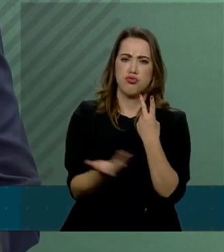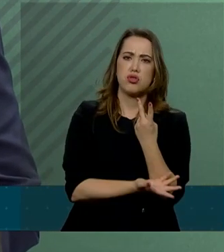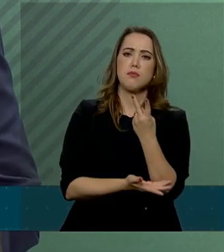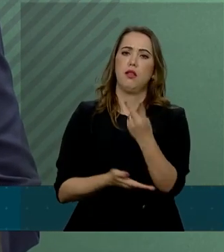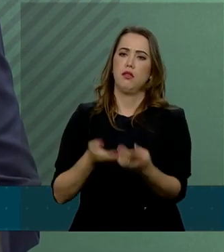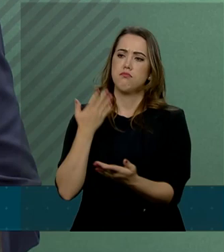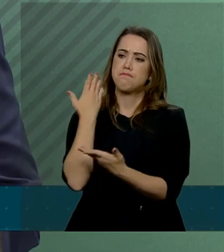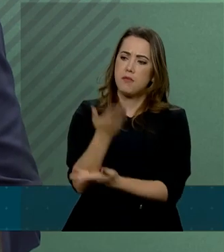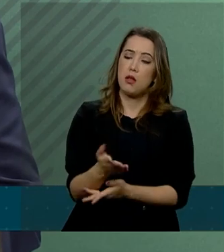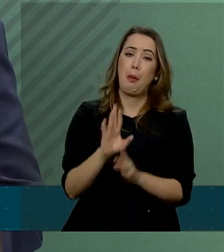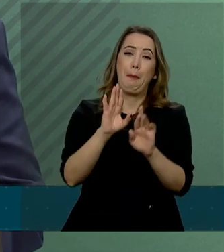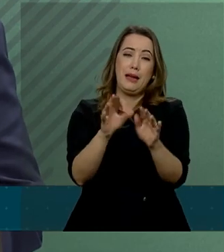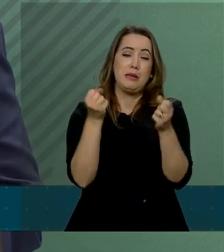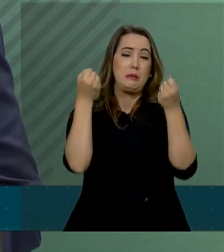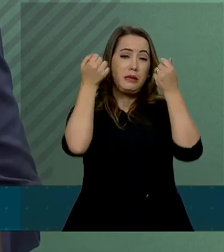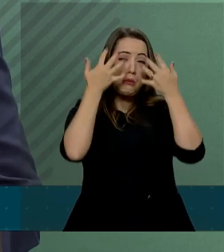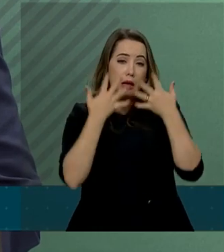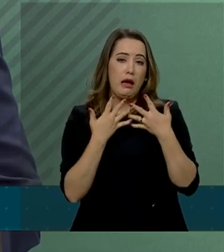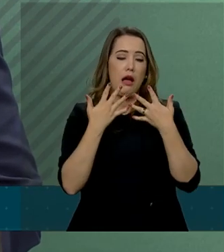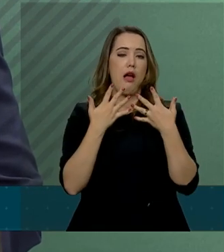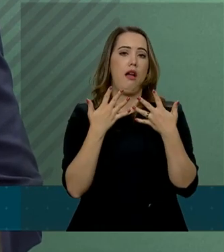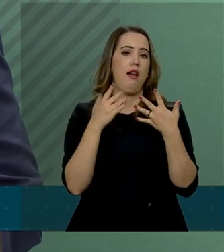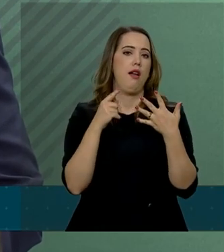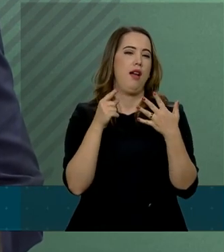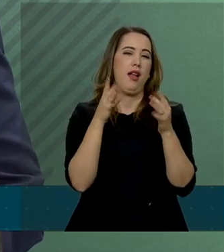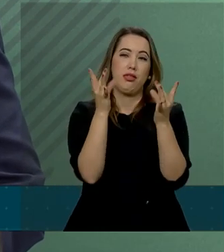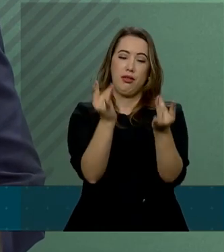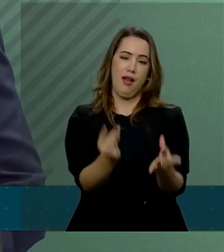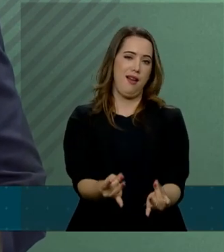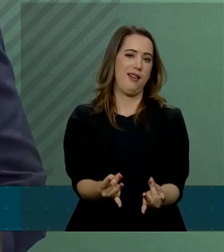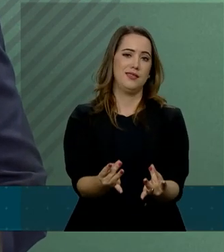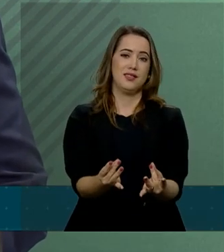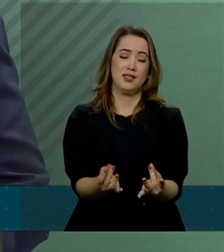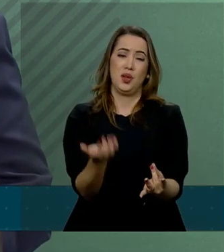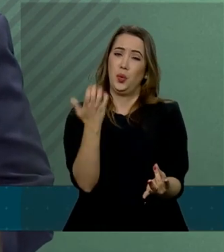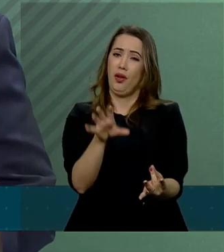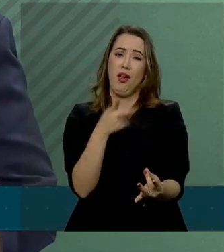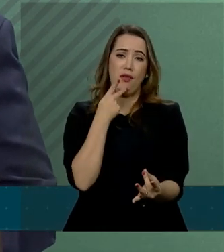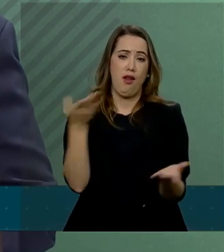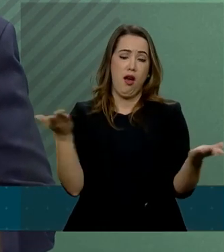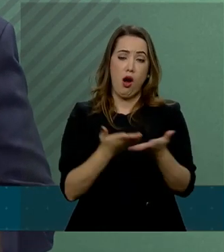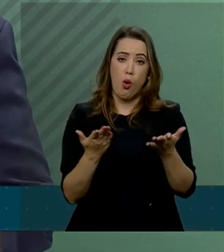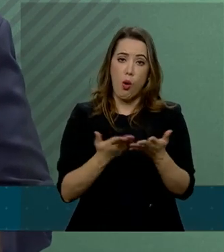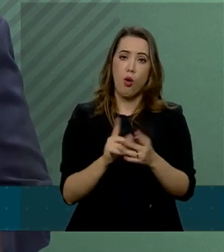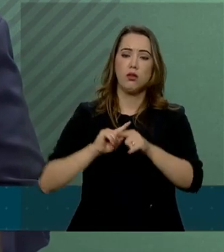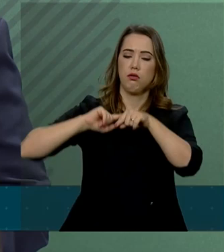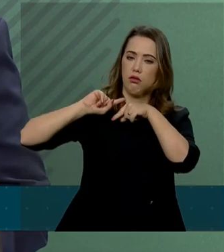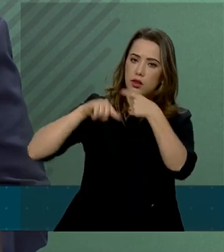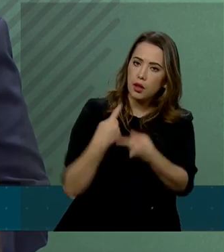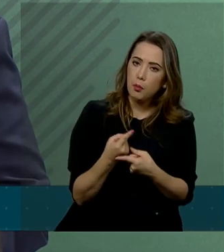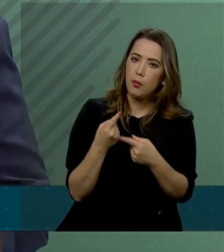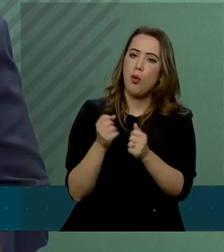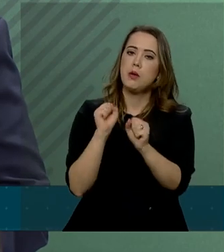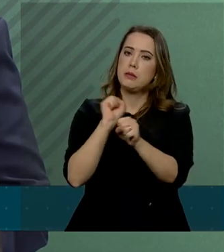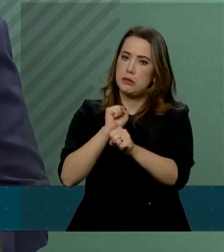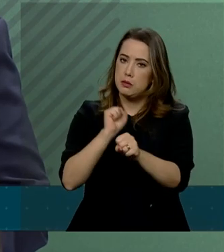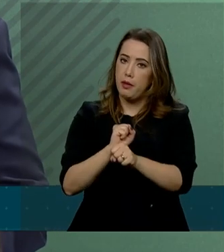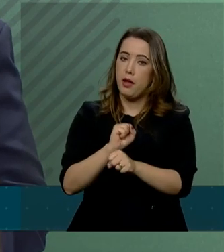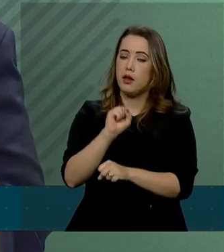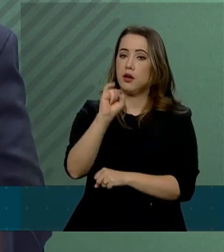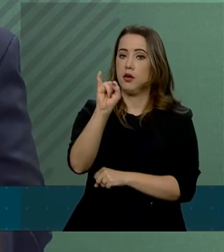técnicos que são importantes eu prefiro não não comentá los de momento e aguardar que o ibi